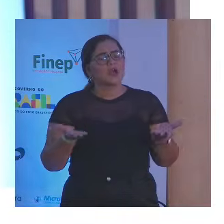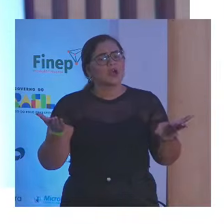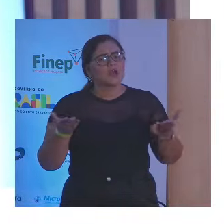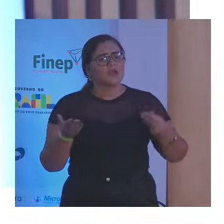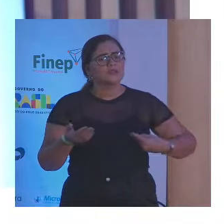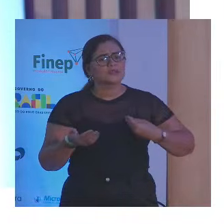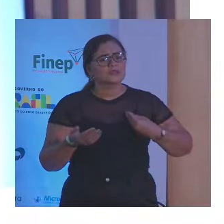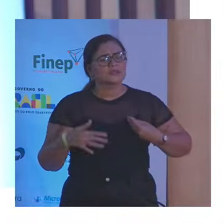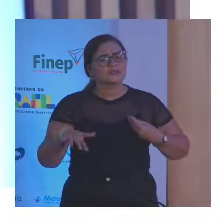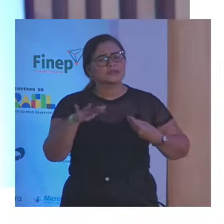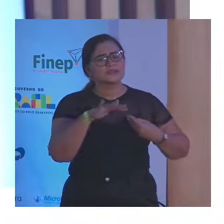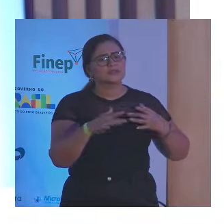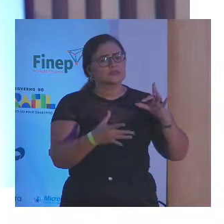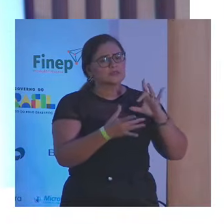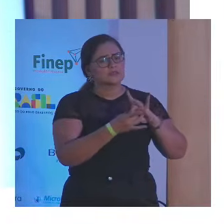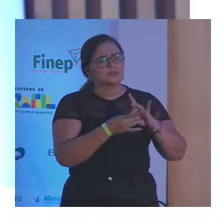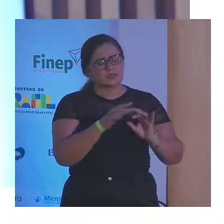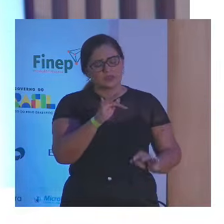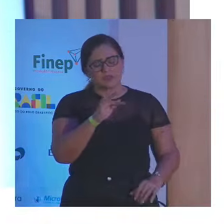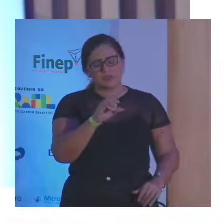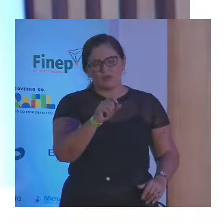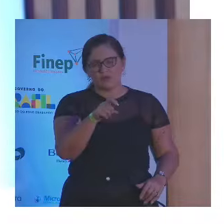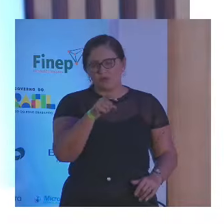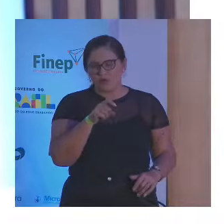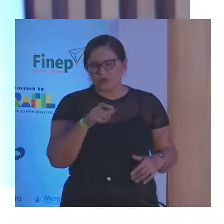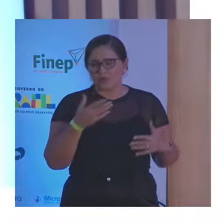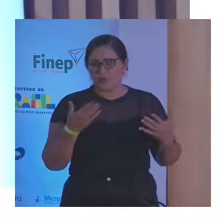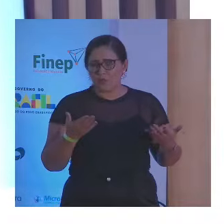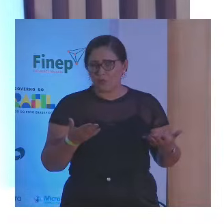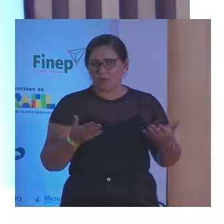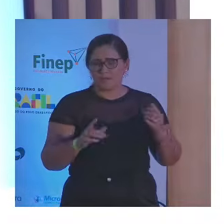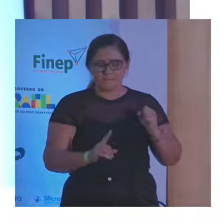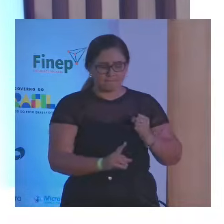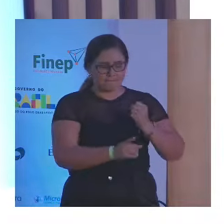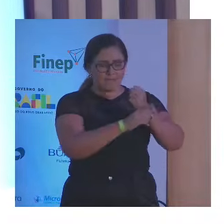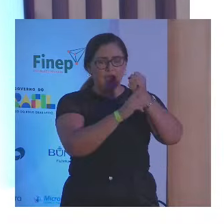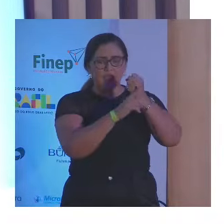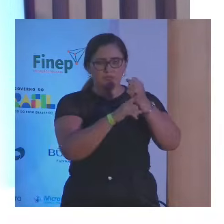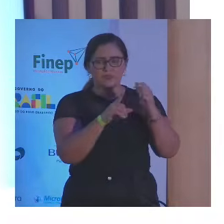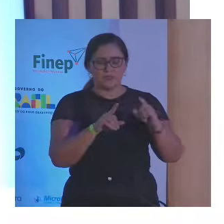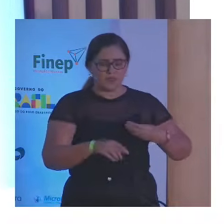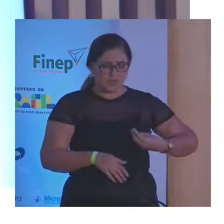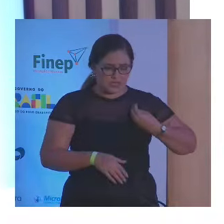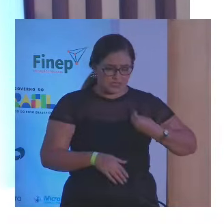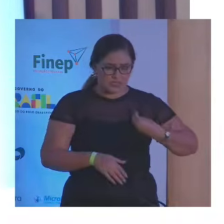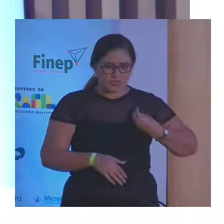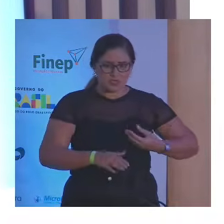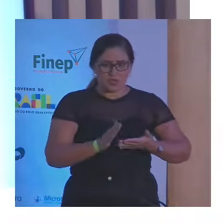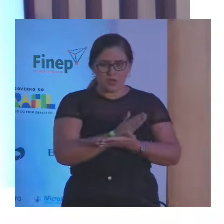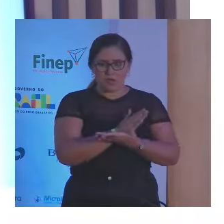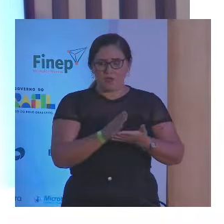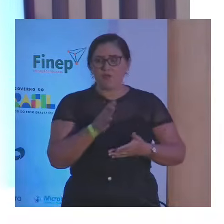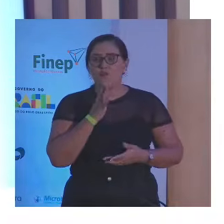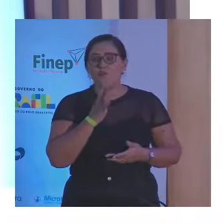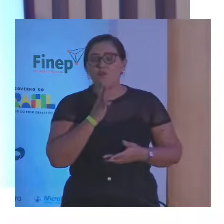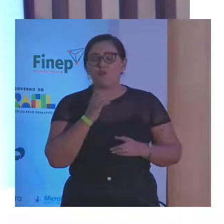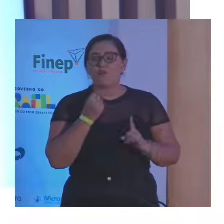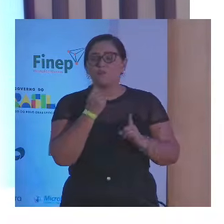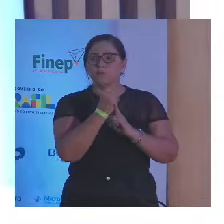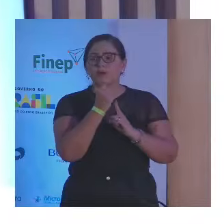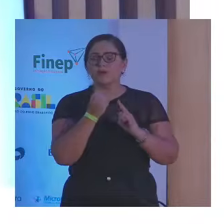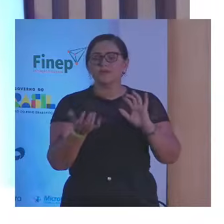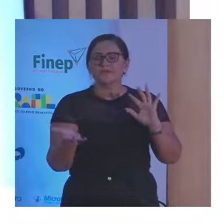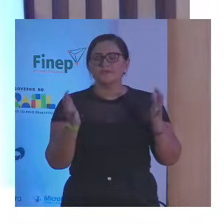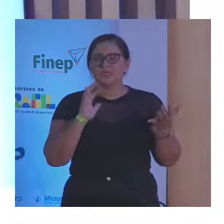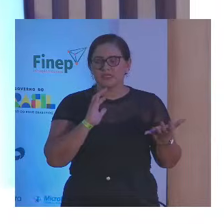ecossistemas associados à foz do rio Amazonas? Além dos impactos antrópicos, existem algum conhecimento sobre os impactos das